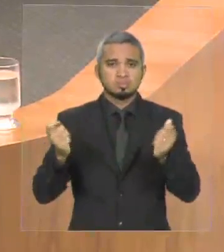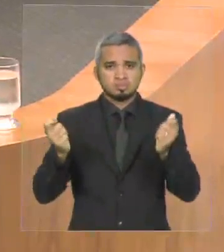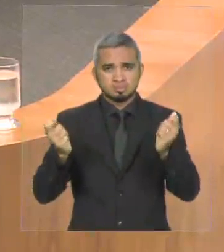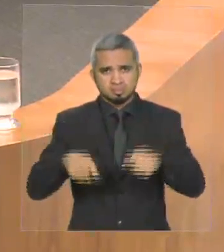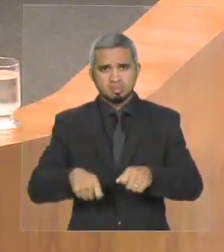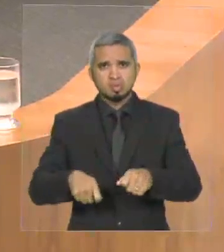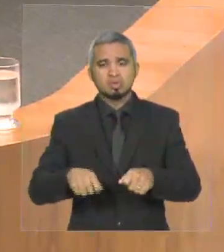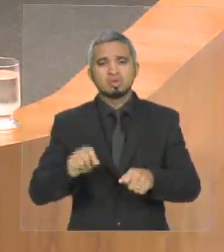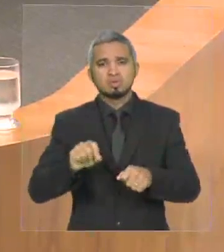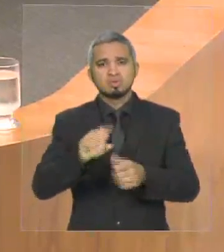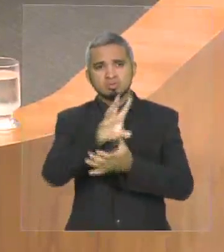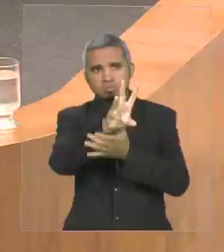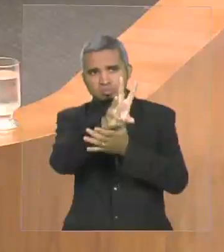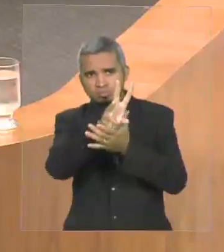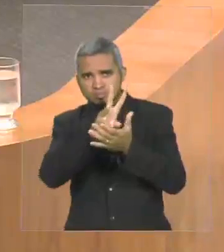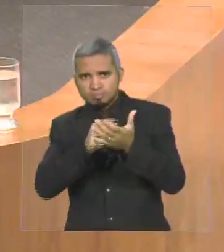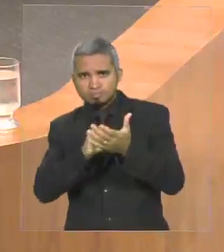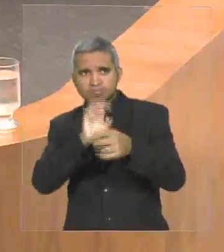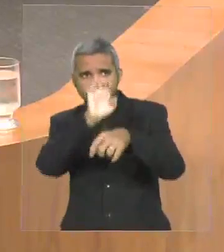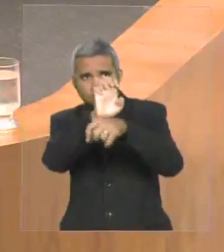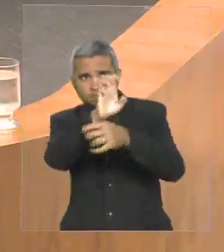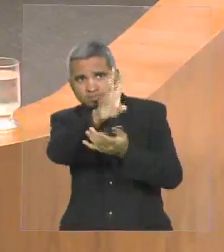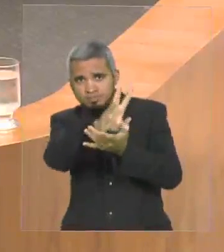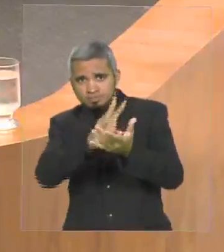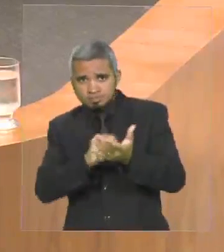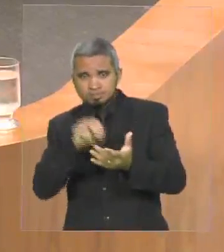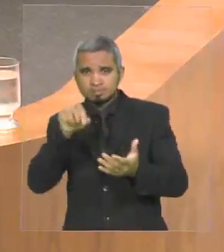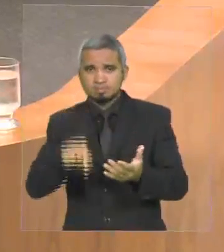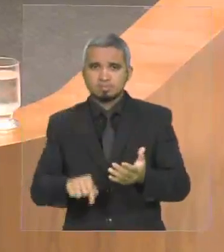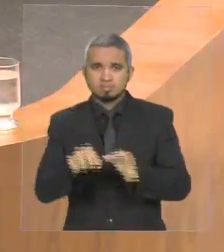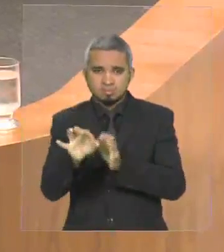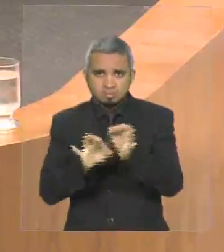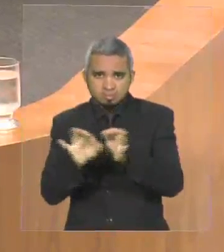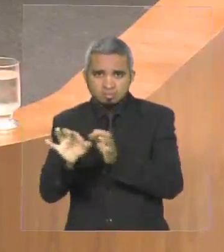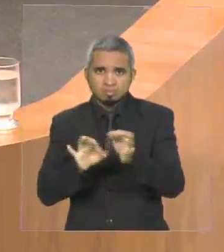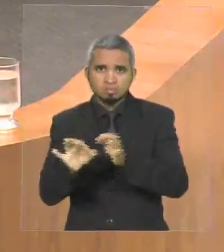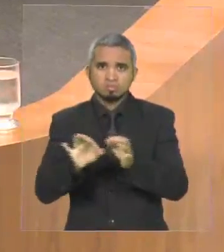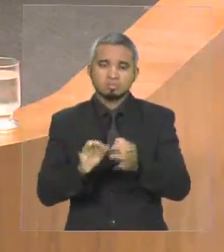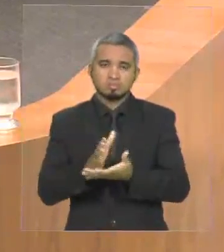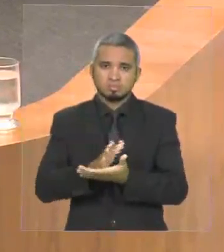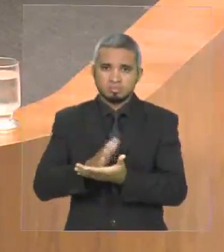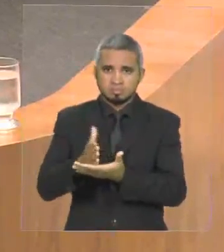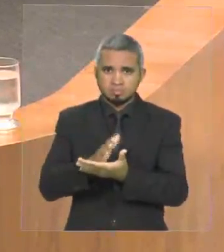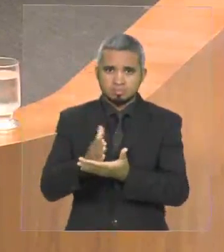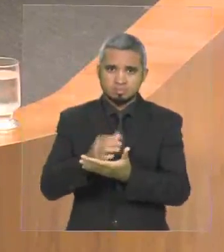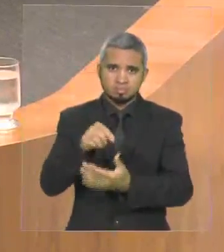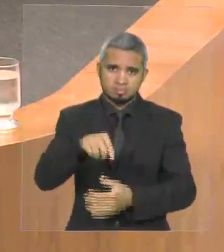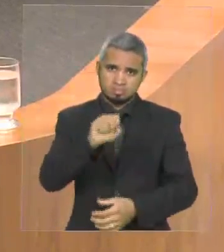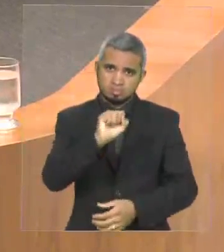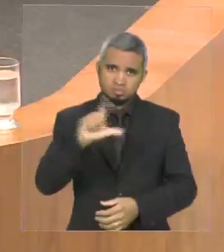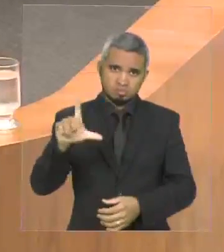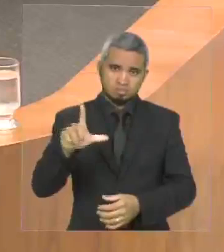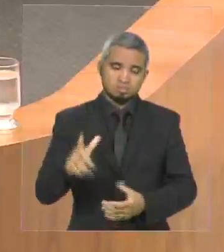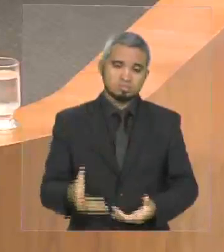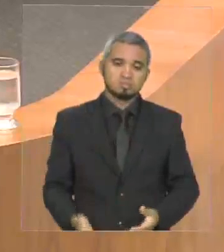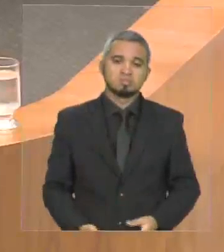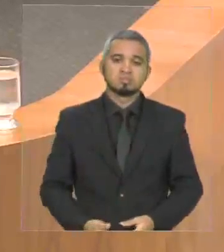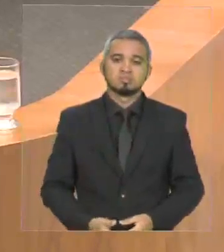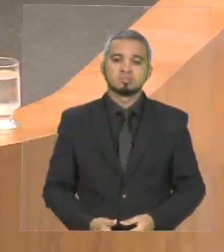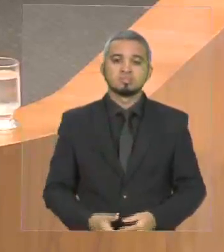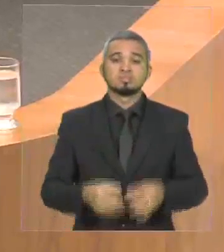ser otimizadas a partir de um trabalho bem organizado de metropolização. Eu falo